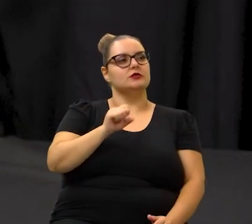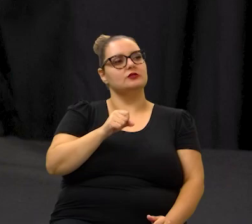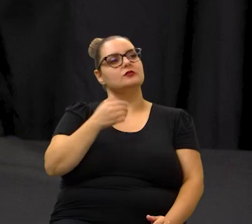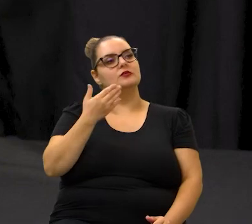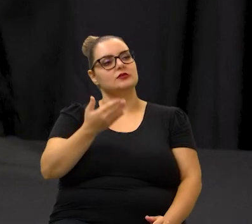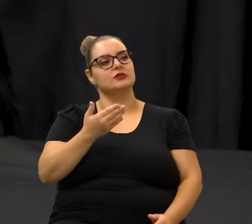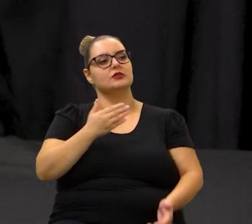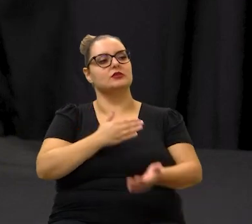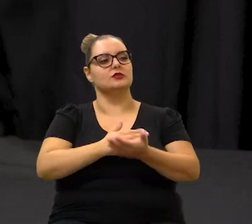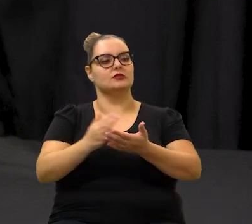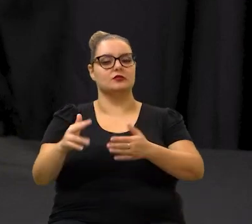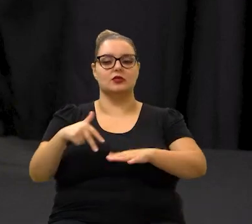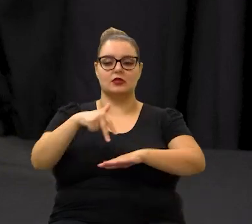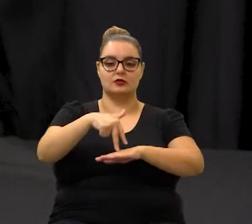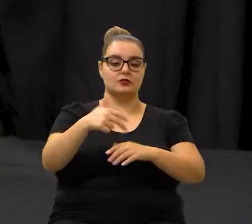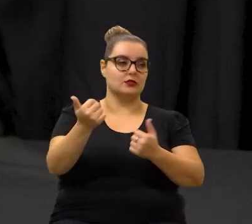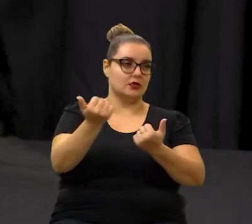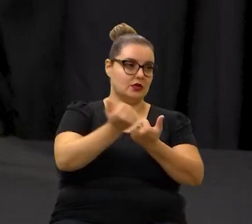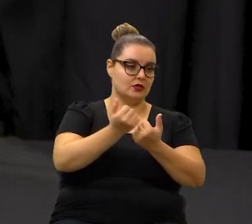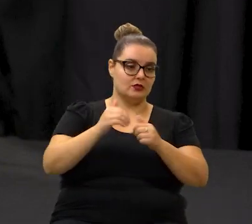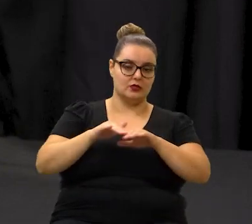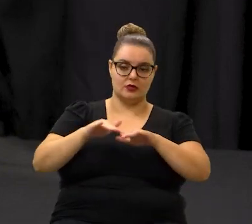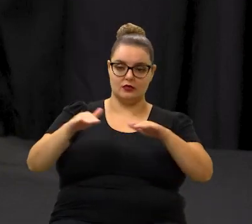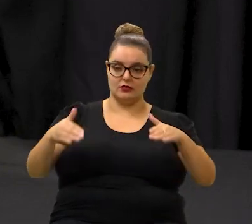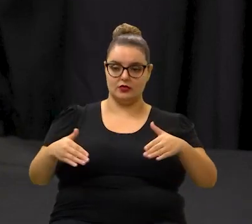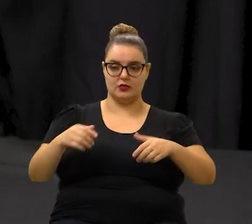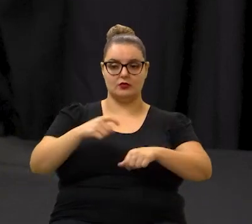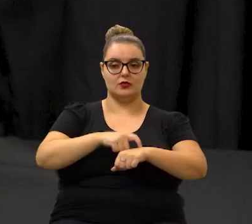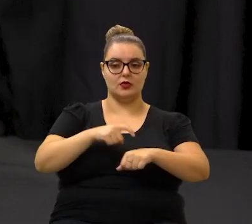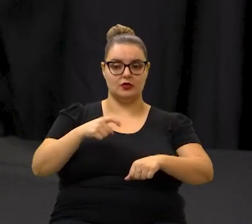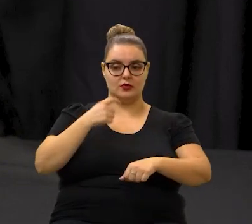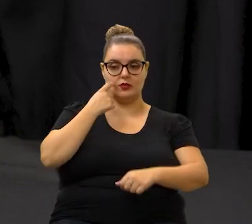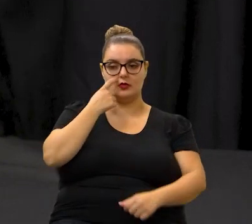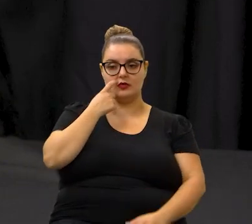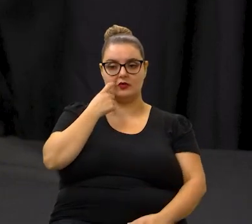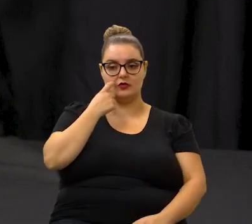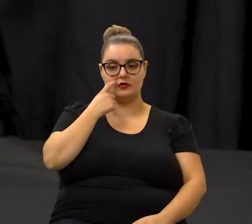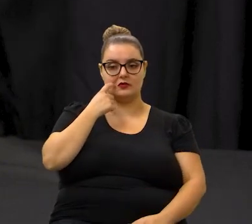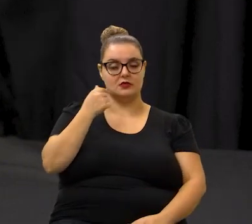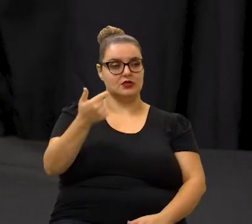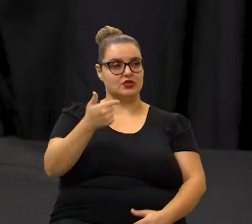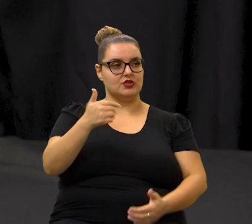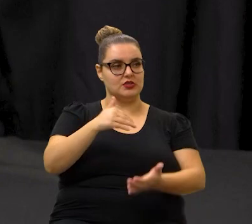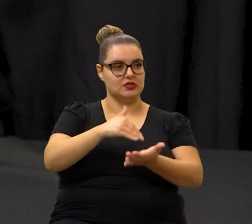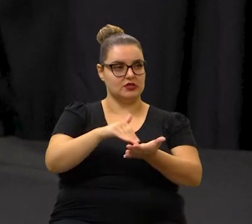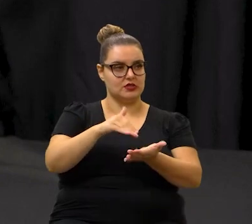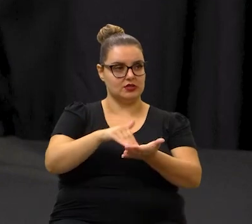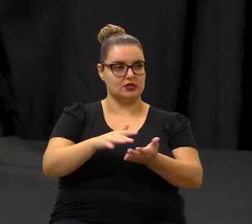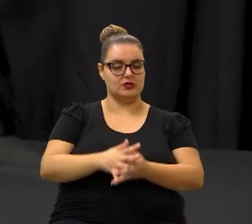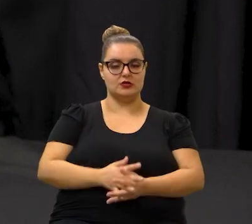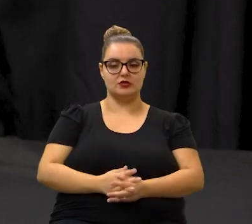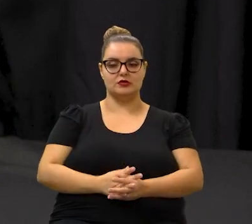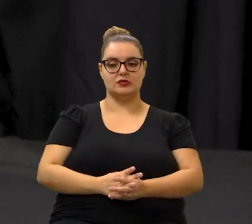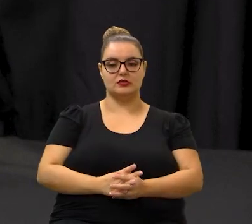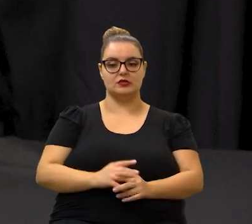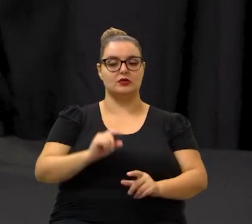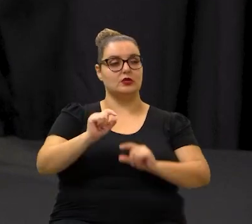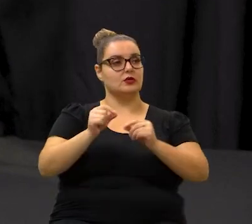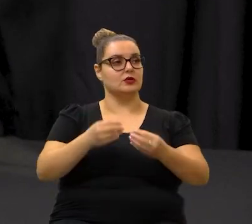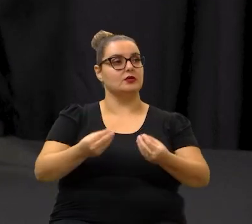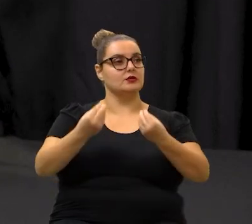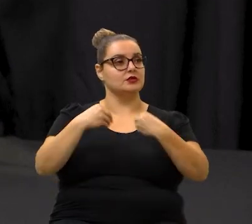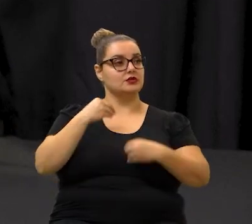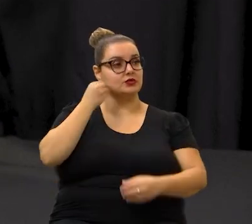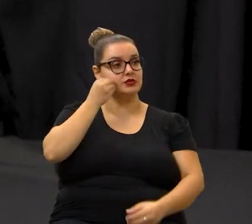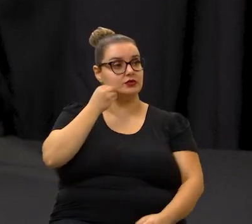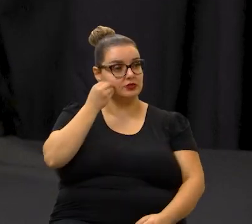Inclusive a ocupar um cargo na mesa na ocasião foi o cargo de segundo secretário o que que isso te trouxe